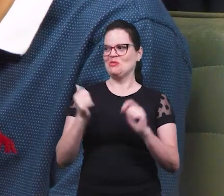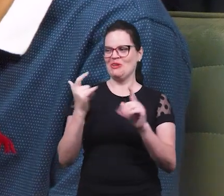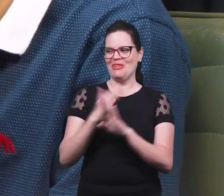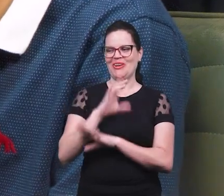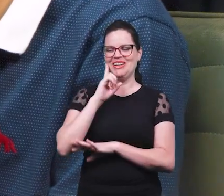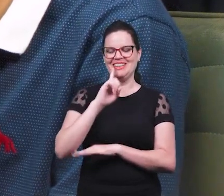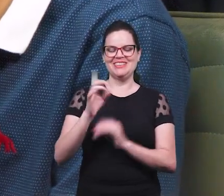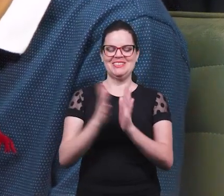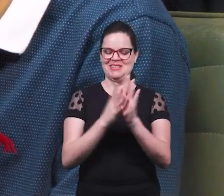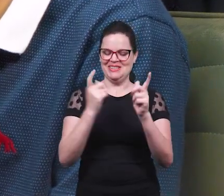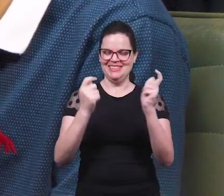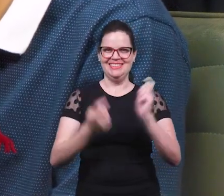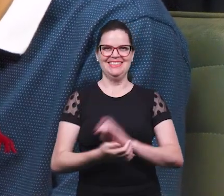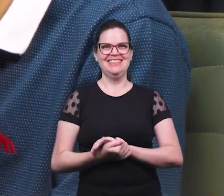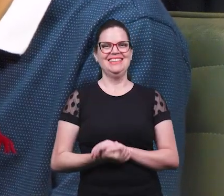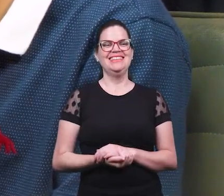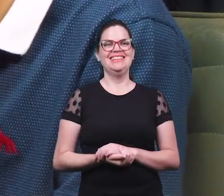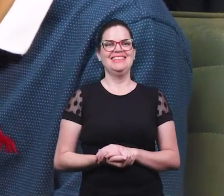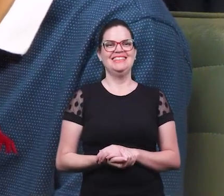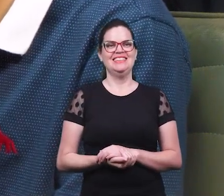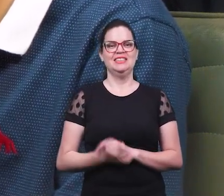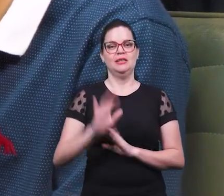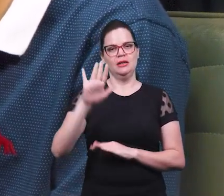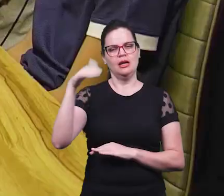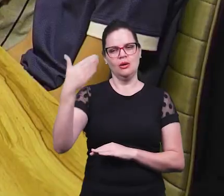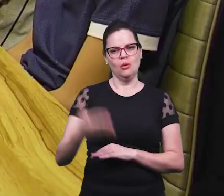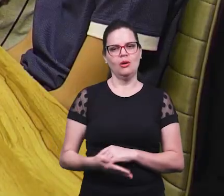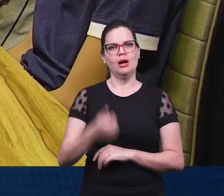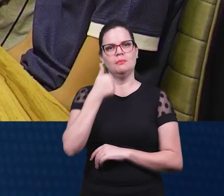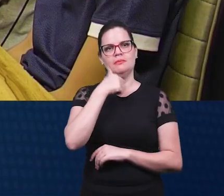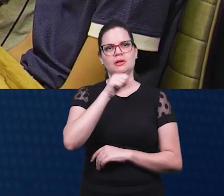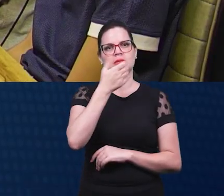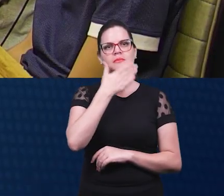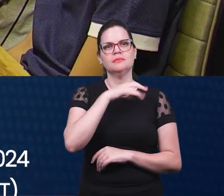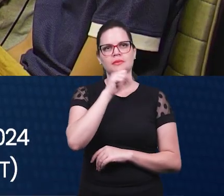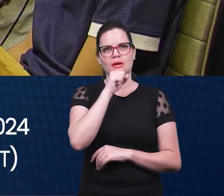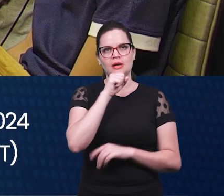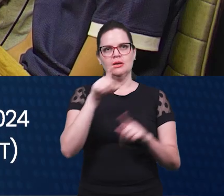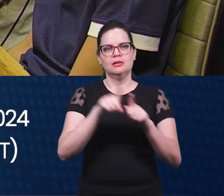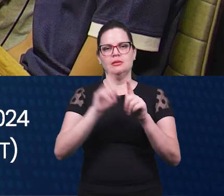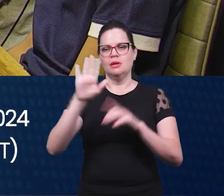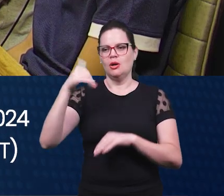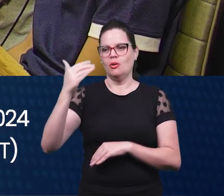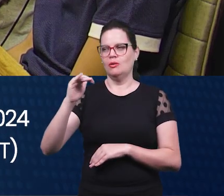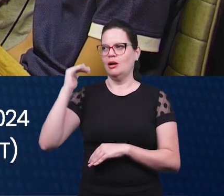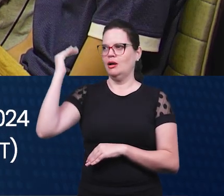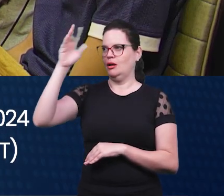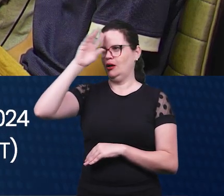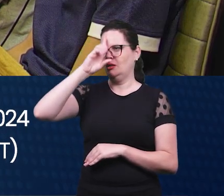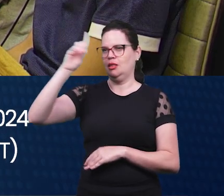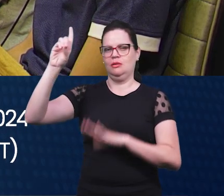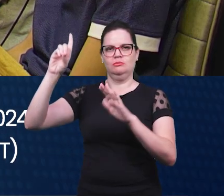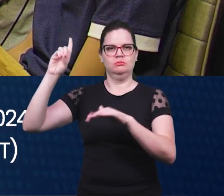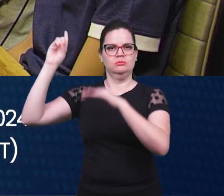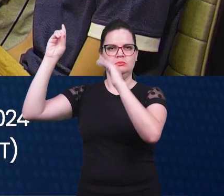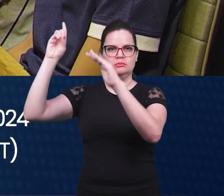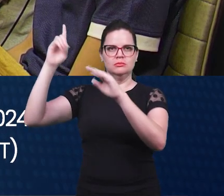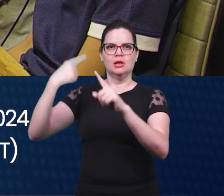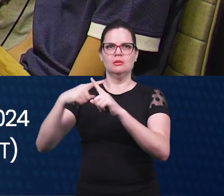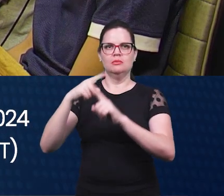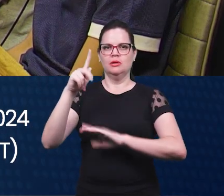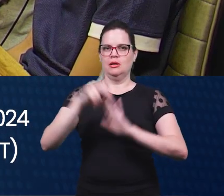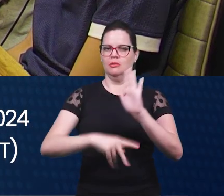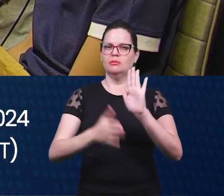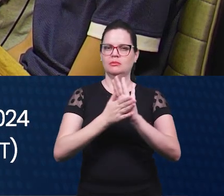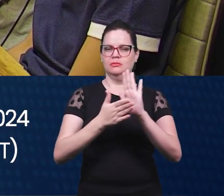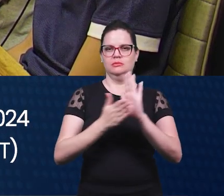Deus, glória a Deus. E honrar, né? Honrar os pais, honrar a Deus acima de tudo. Porque esse é o propósito